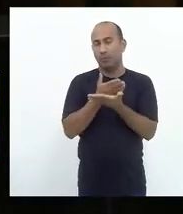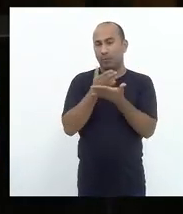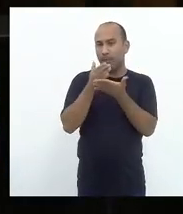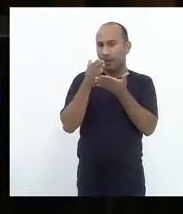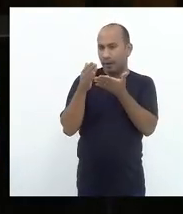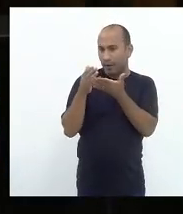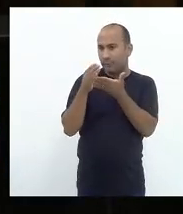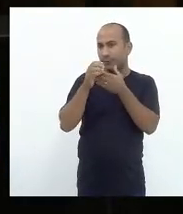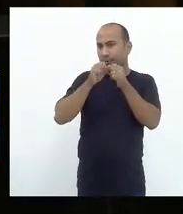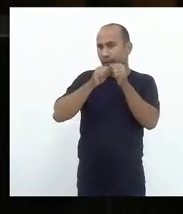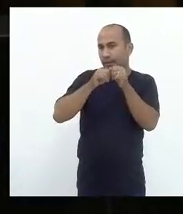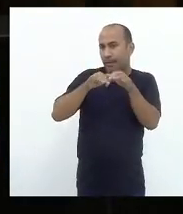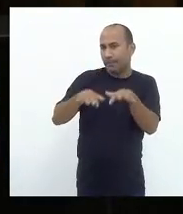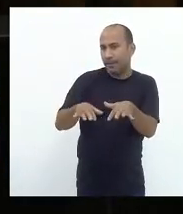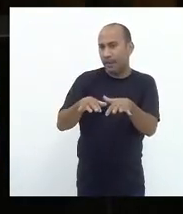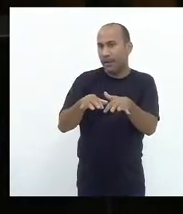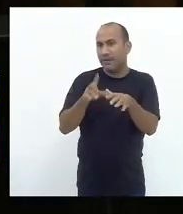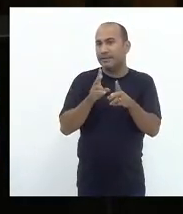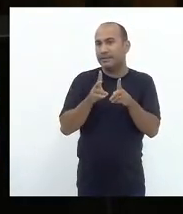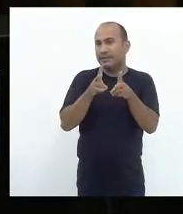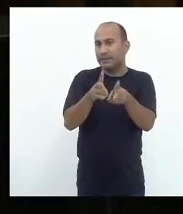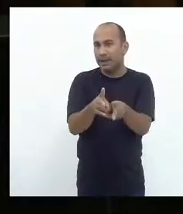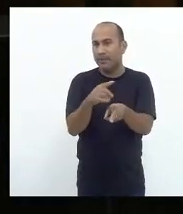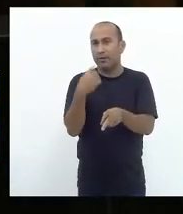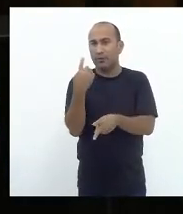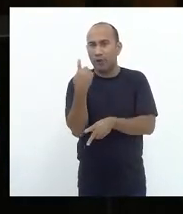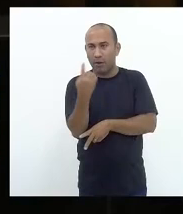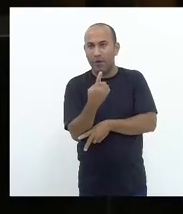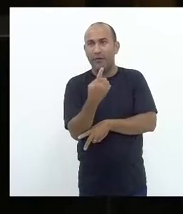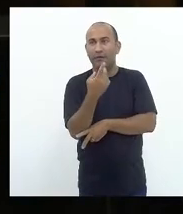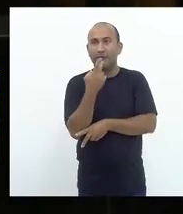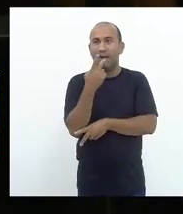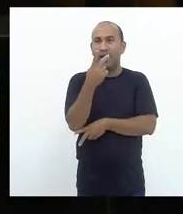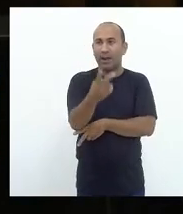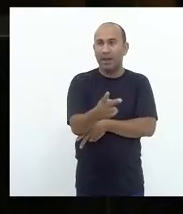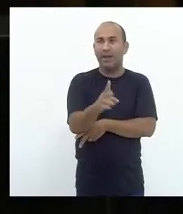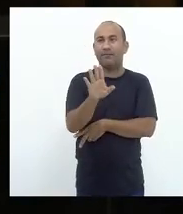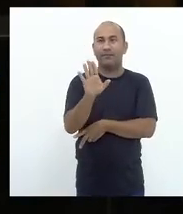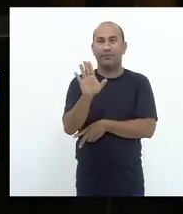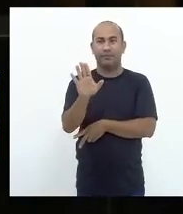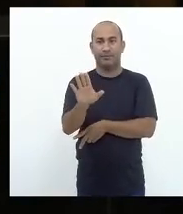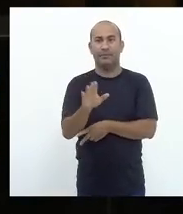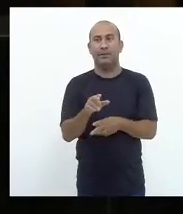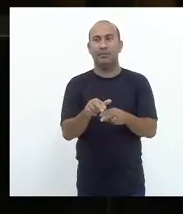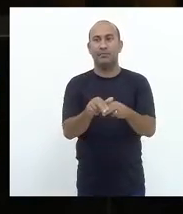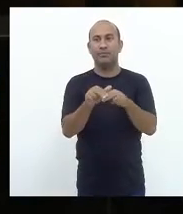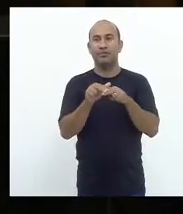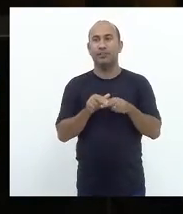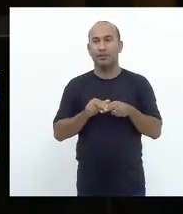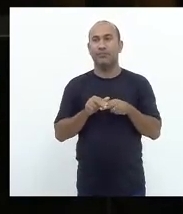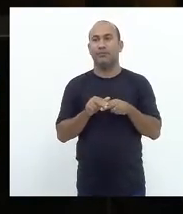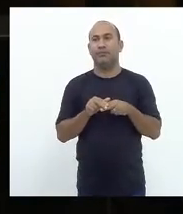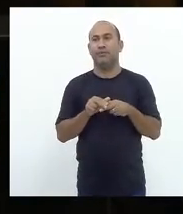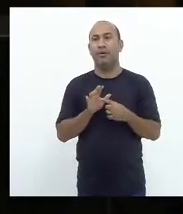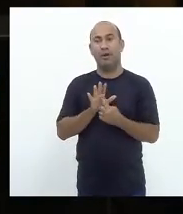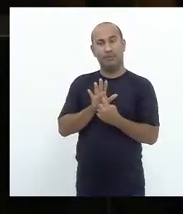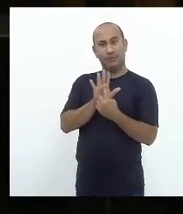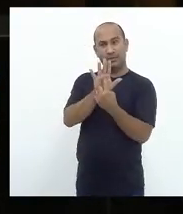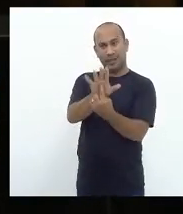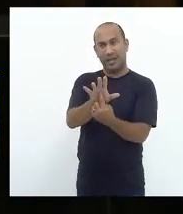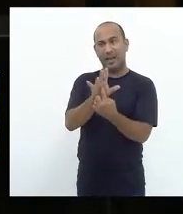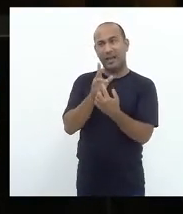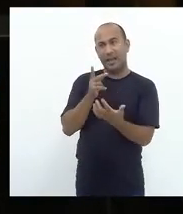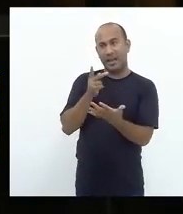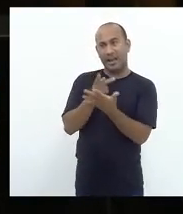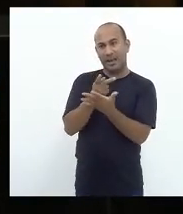pandemia, toda vez que fazíamos uso da palavra para mostrar indícios de